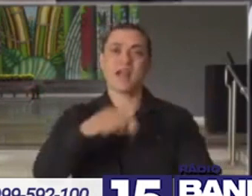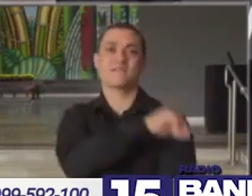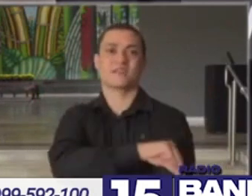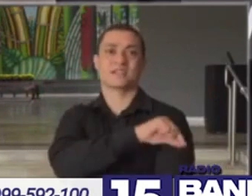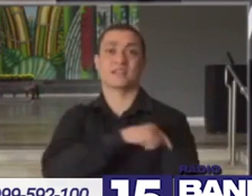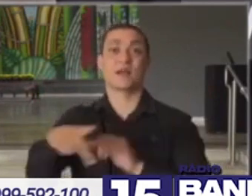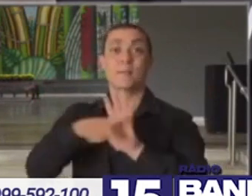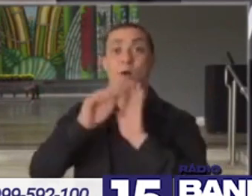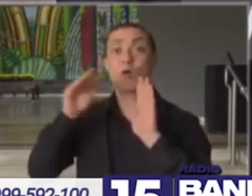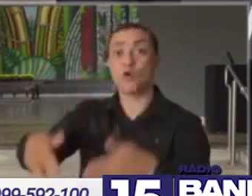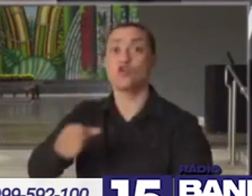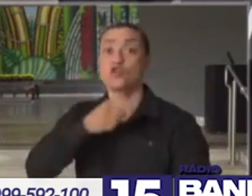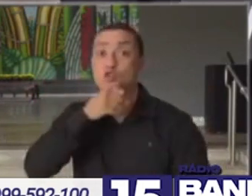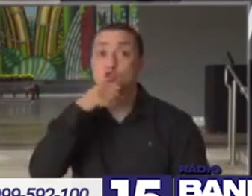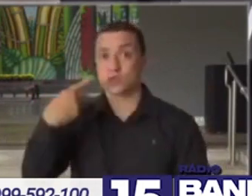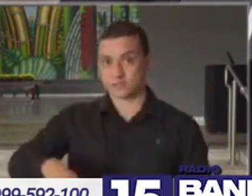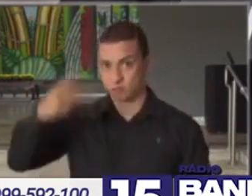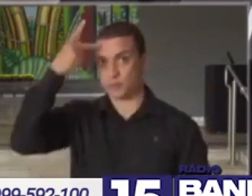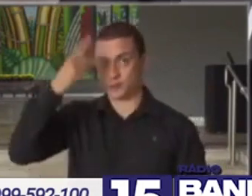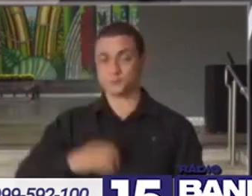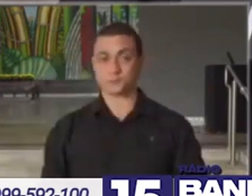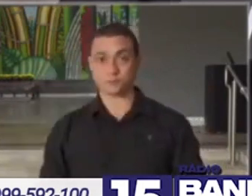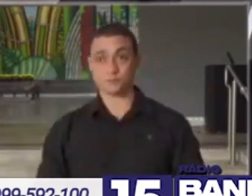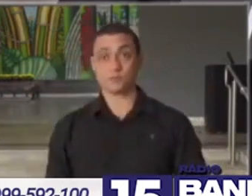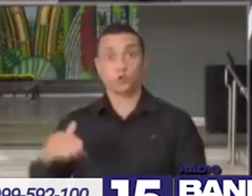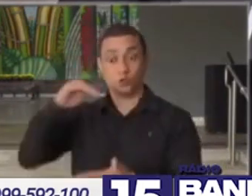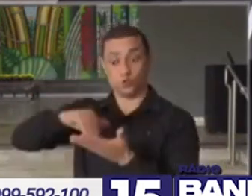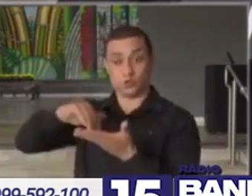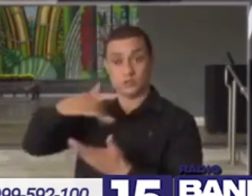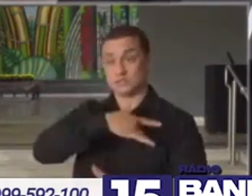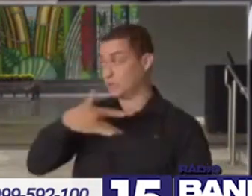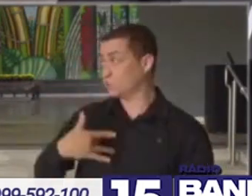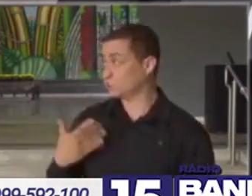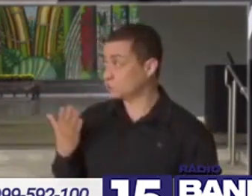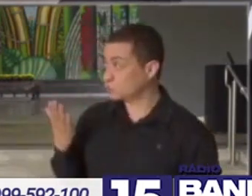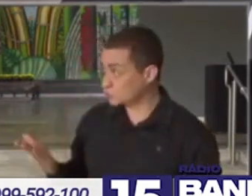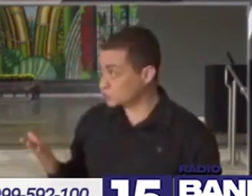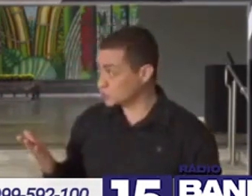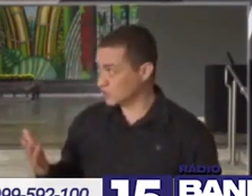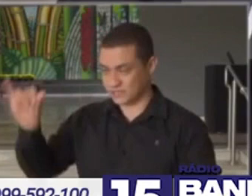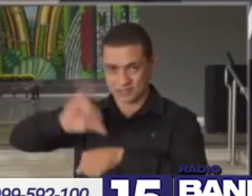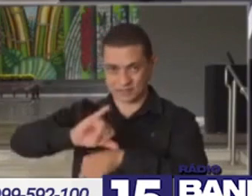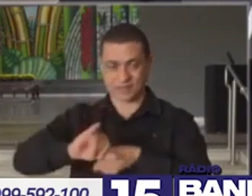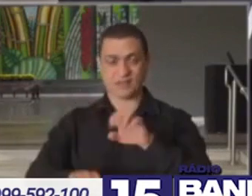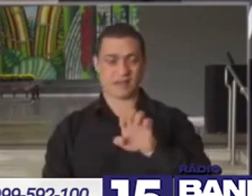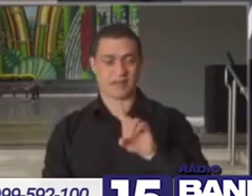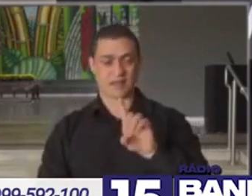de saúde municipais também farão o atendimento aos idosos, totalizando assim